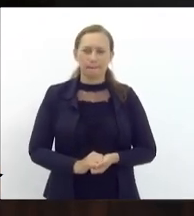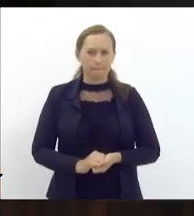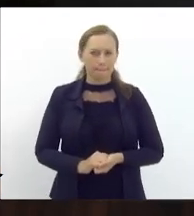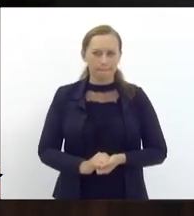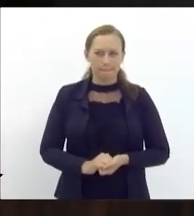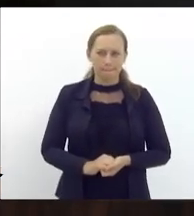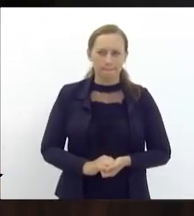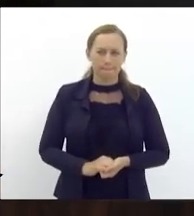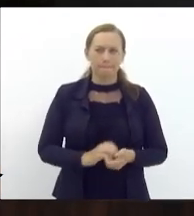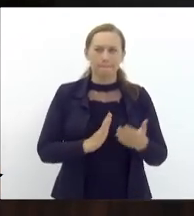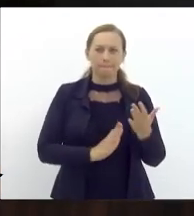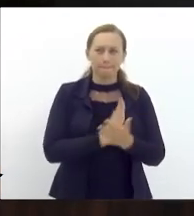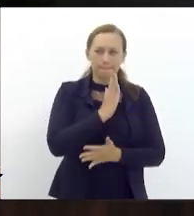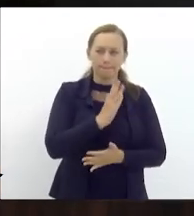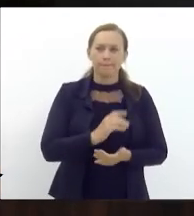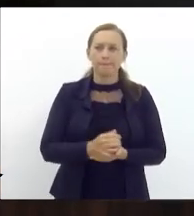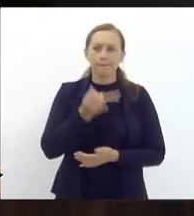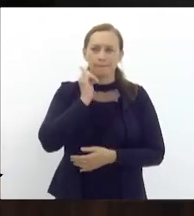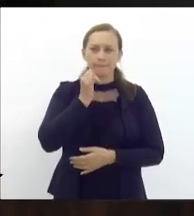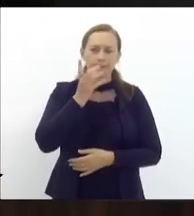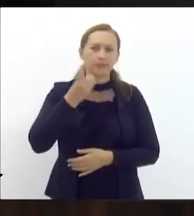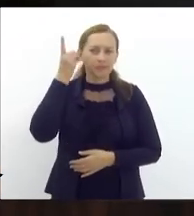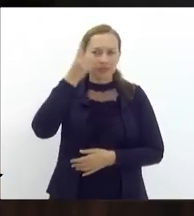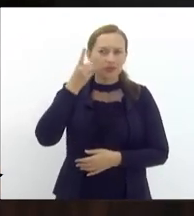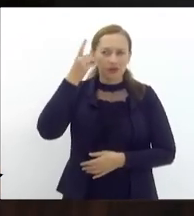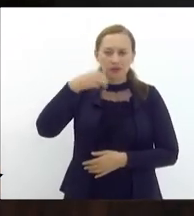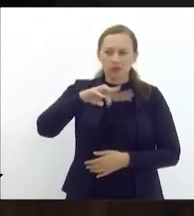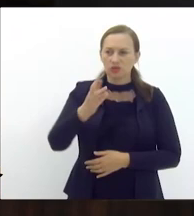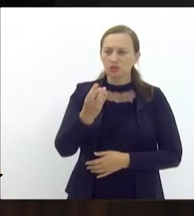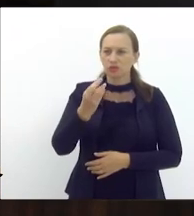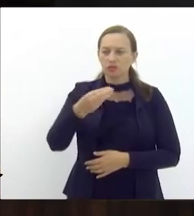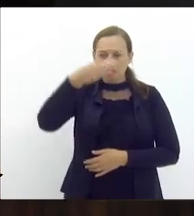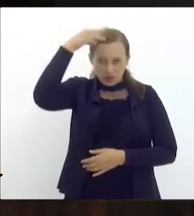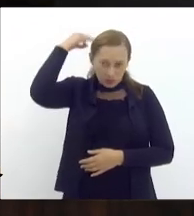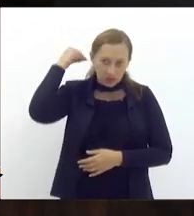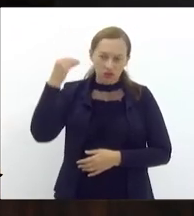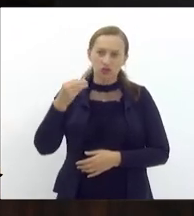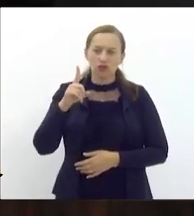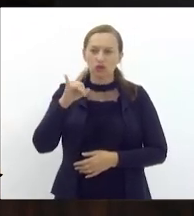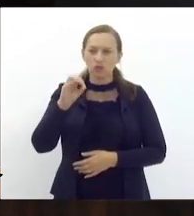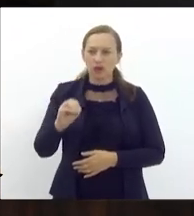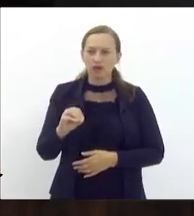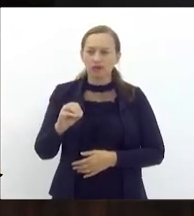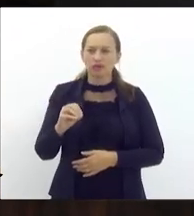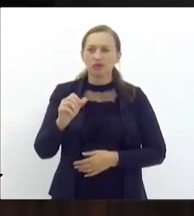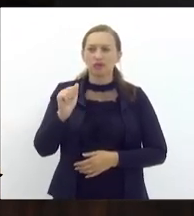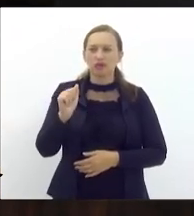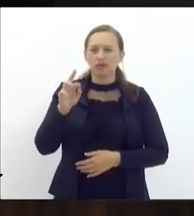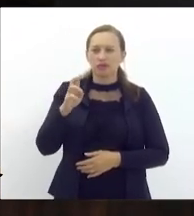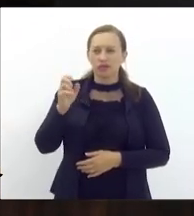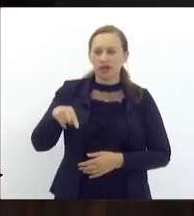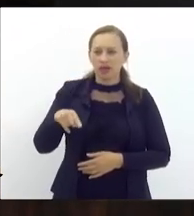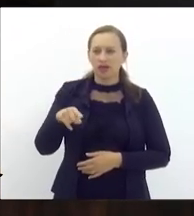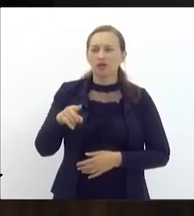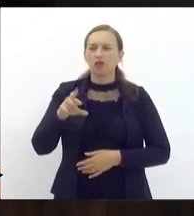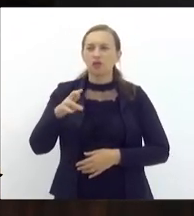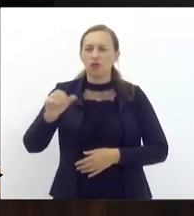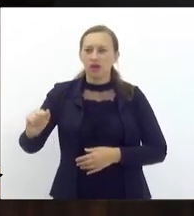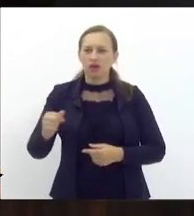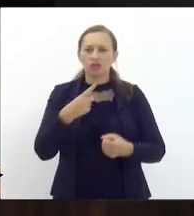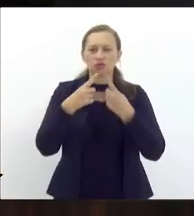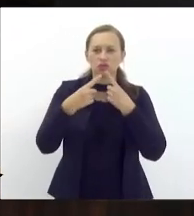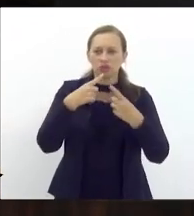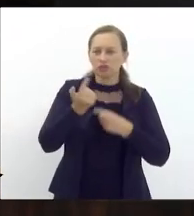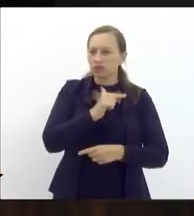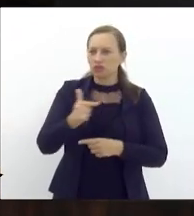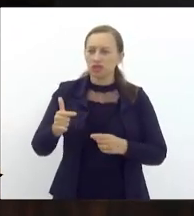e controle favorável relatores Deputado Márcio Pacheco Dr deodalto e André Correia em discussão encerrada